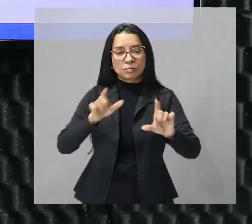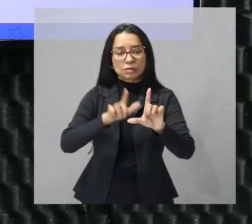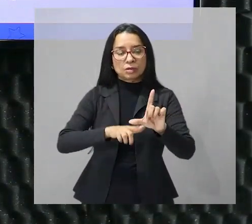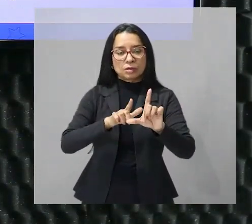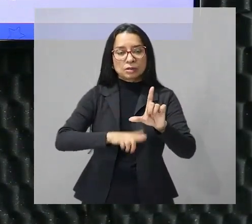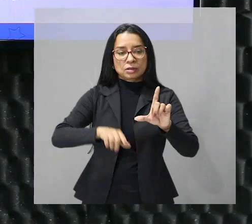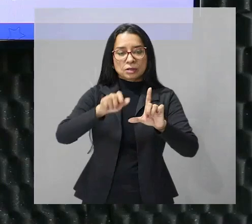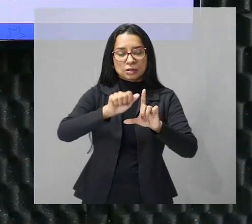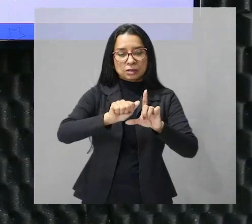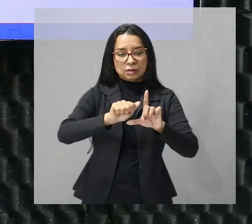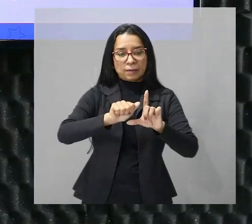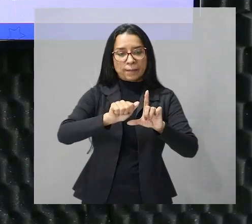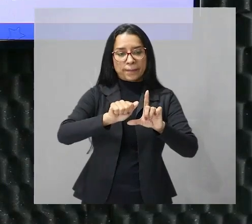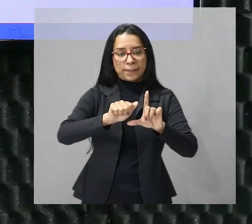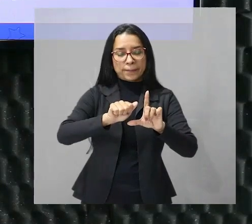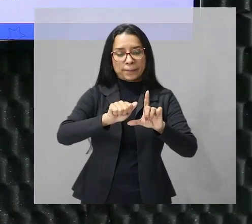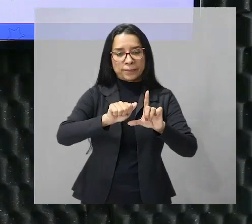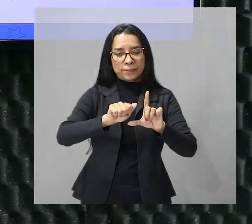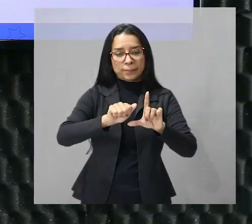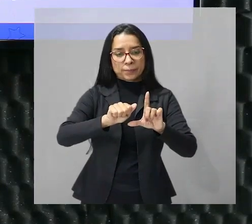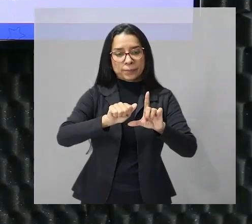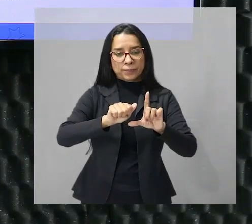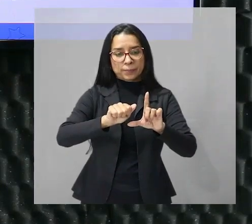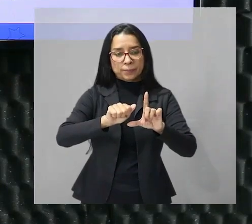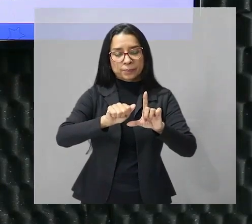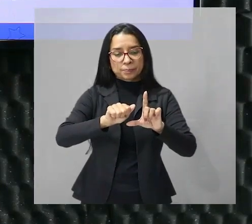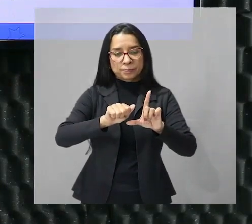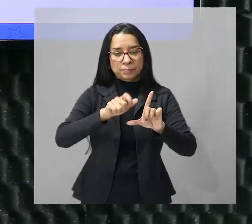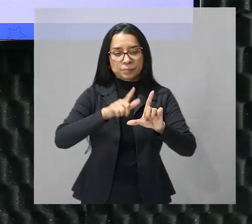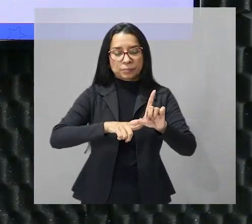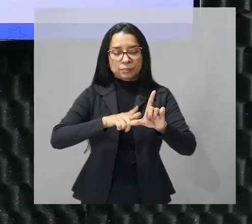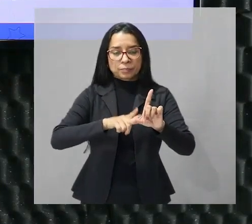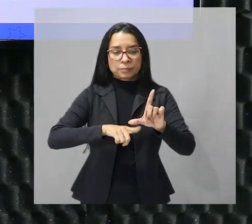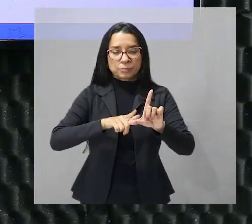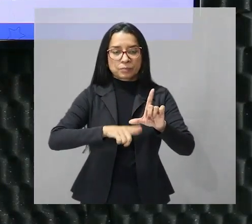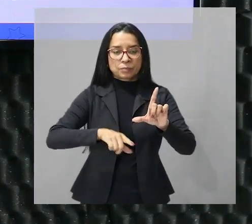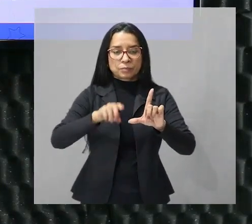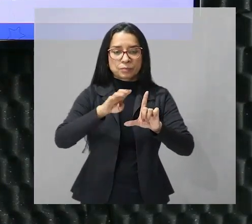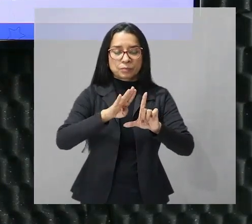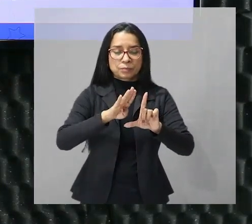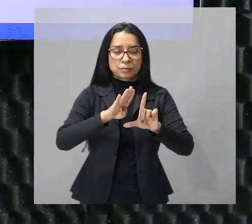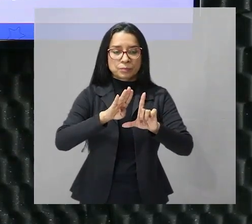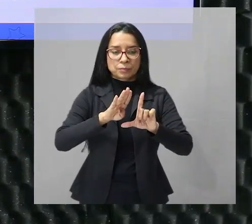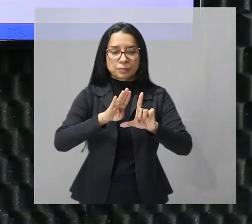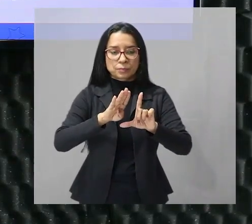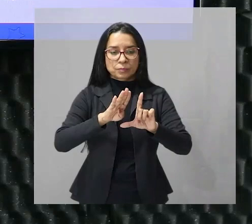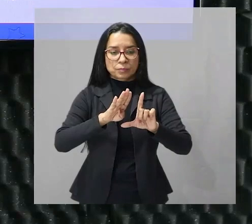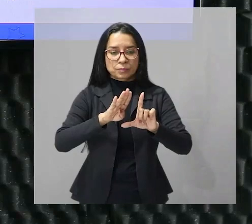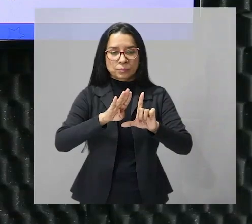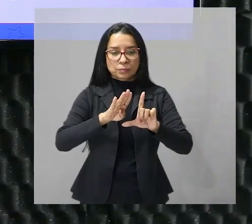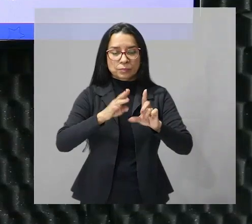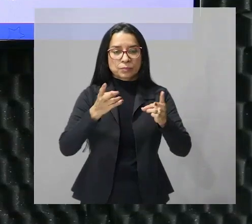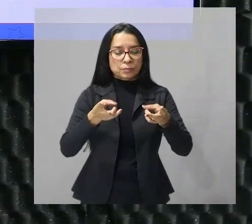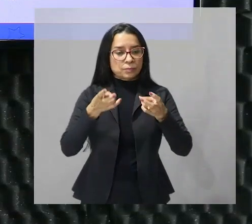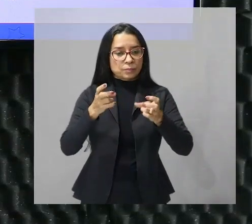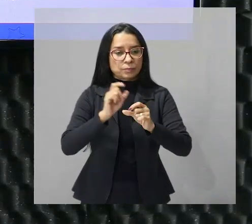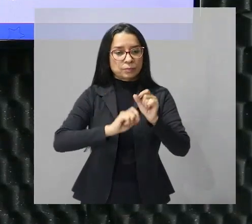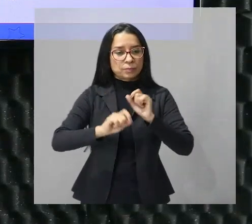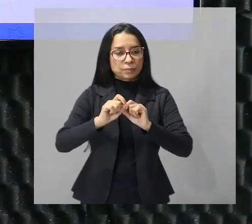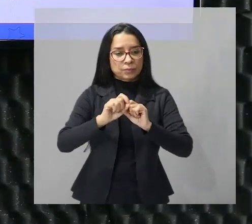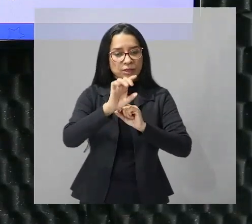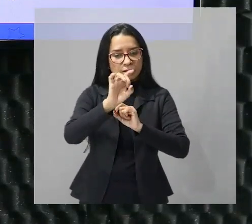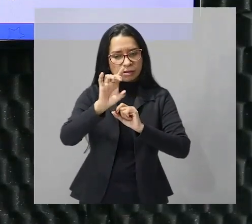A, P igual a D vezes N mais L mais D vezes N vezes S. E aí, perceba, tá?